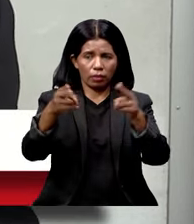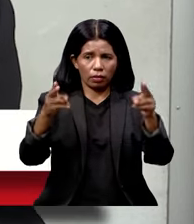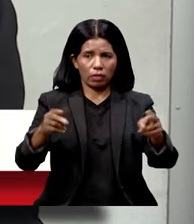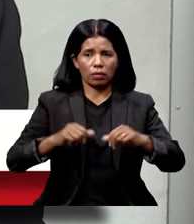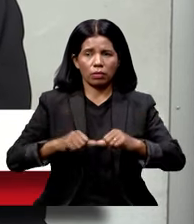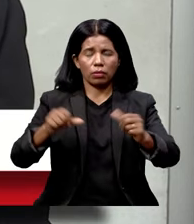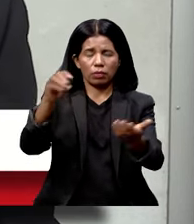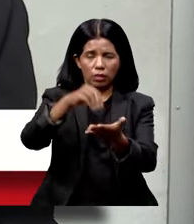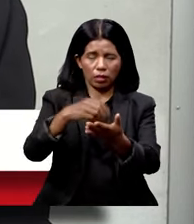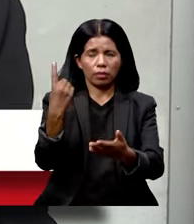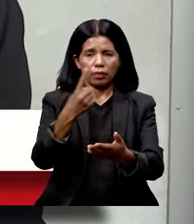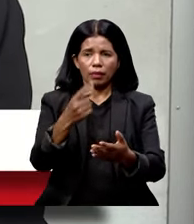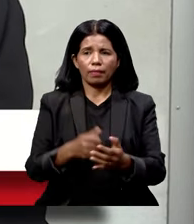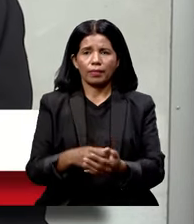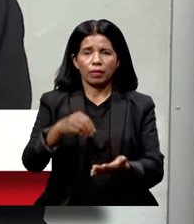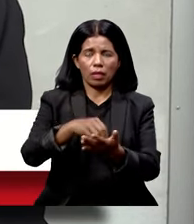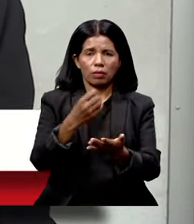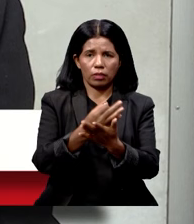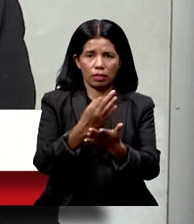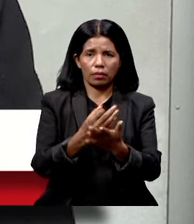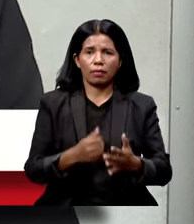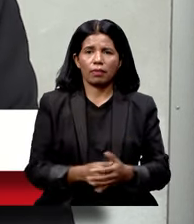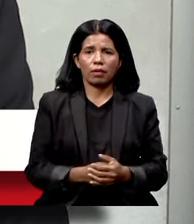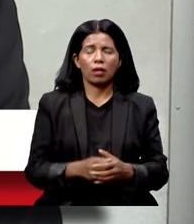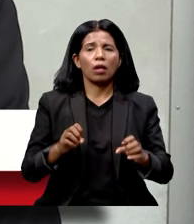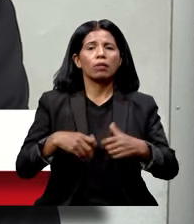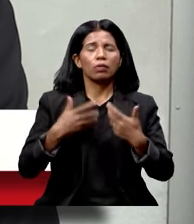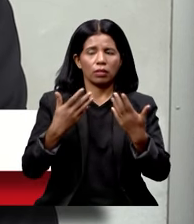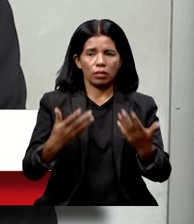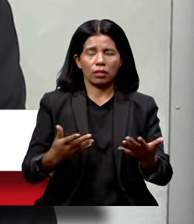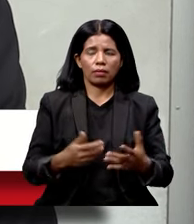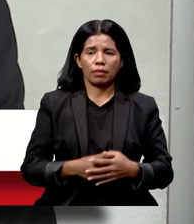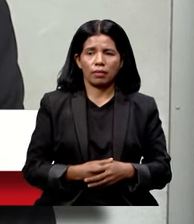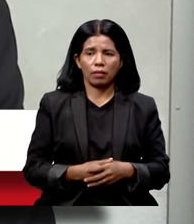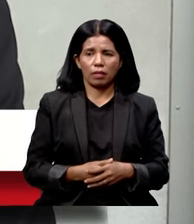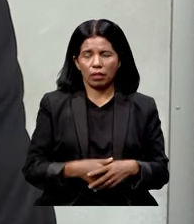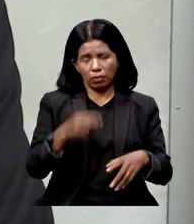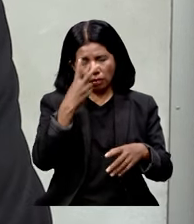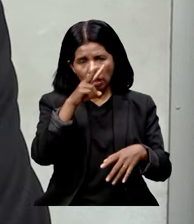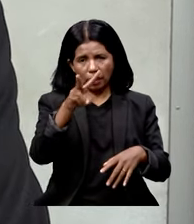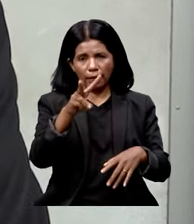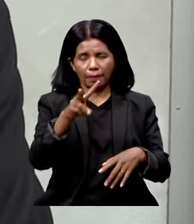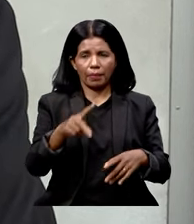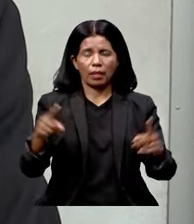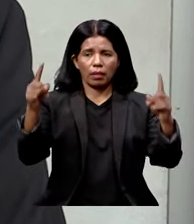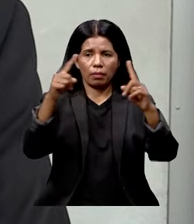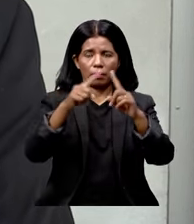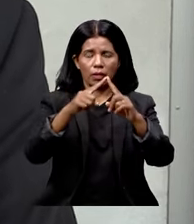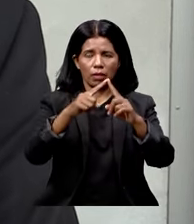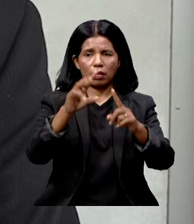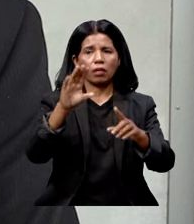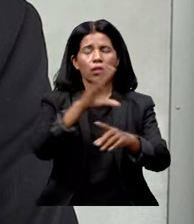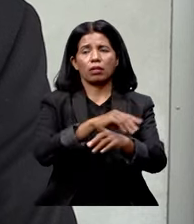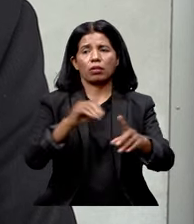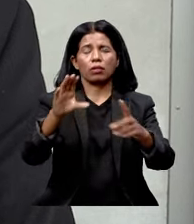continua a prever, orçamento para o ISA, a tu haré a construção fundo da escola